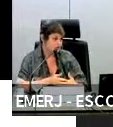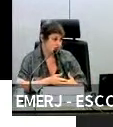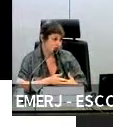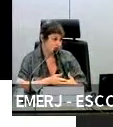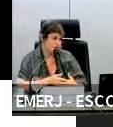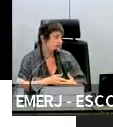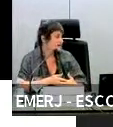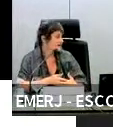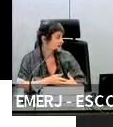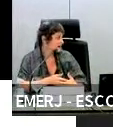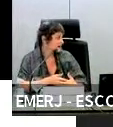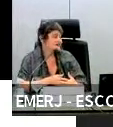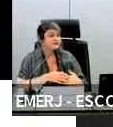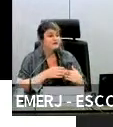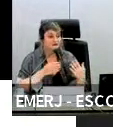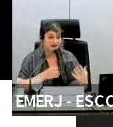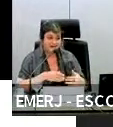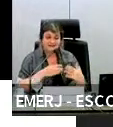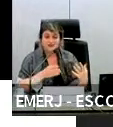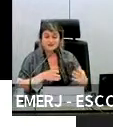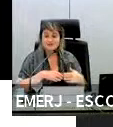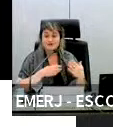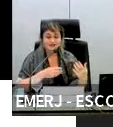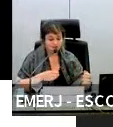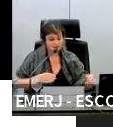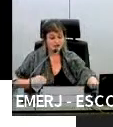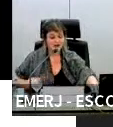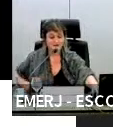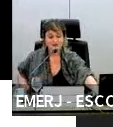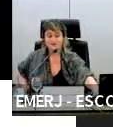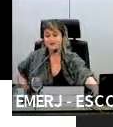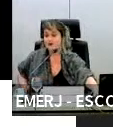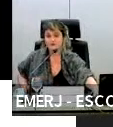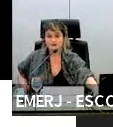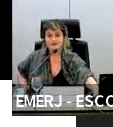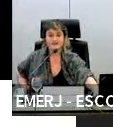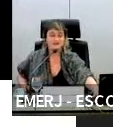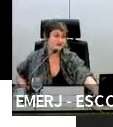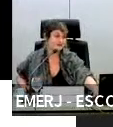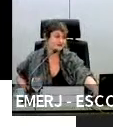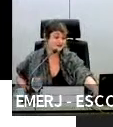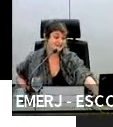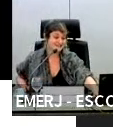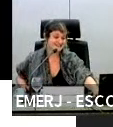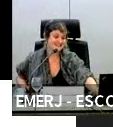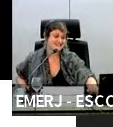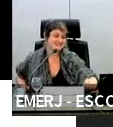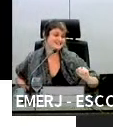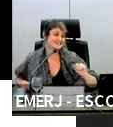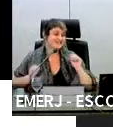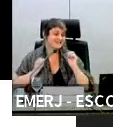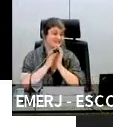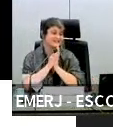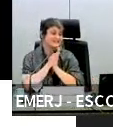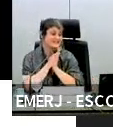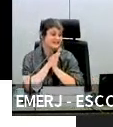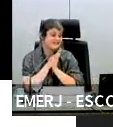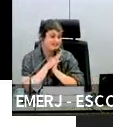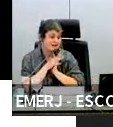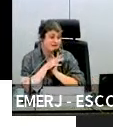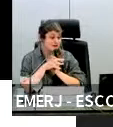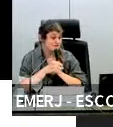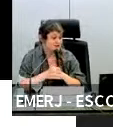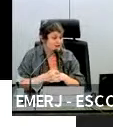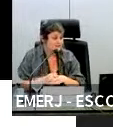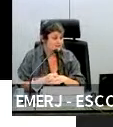do processo. Então, as expressões ao final sobre como foi o atendimento são bem interessantes. Isso. E a gente já vai